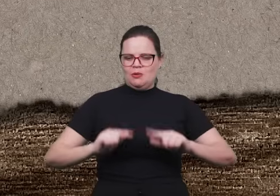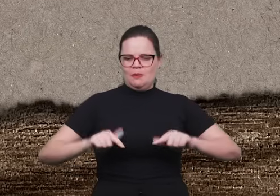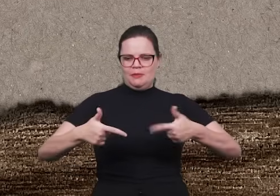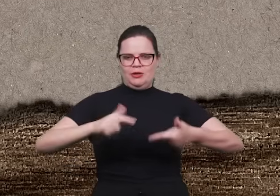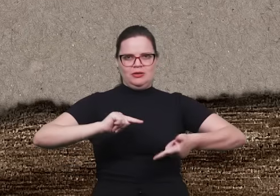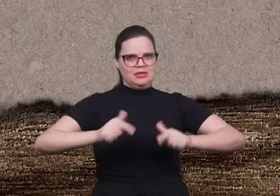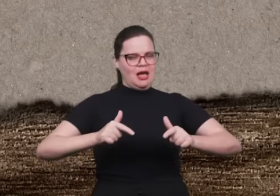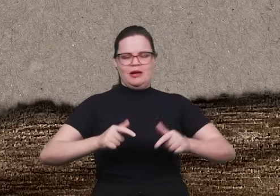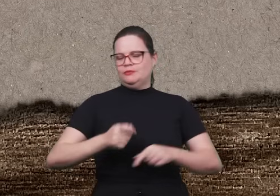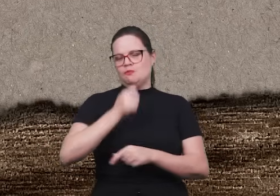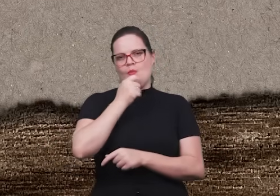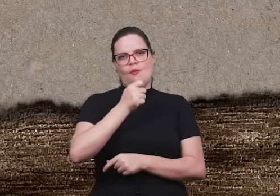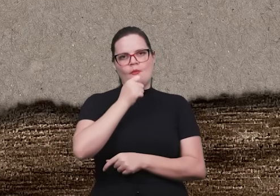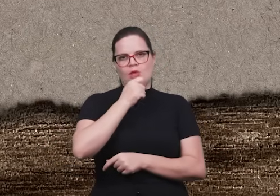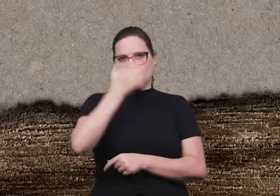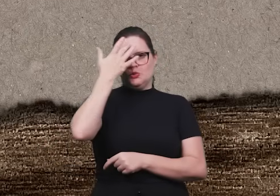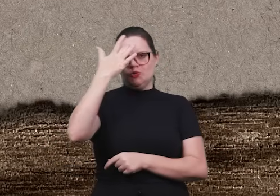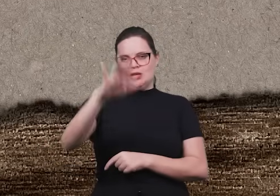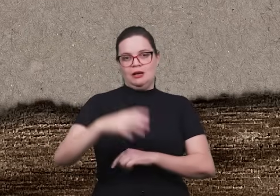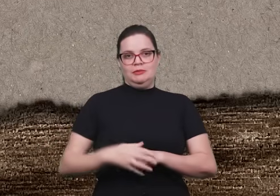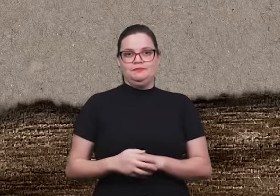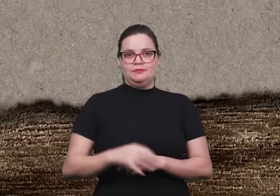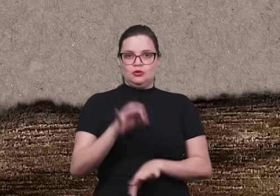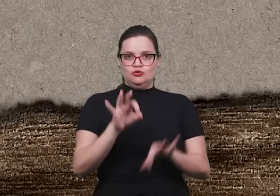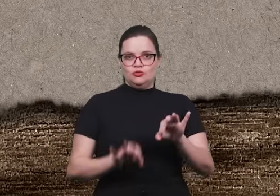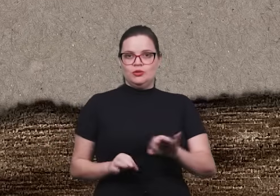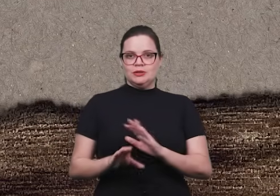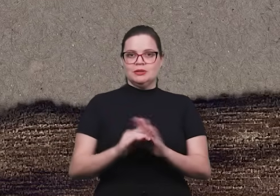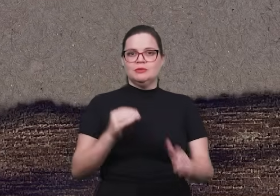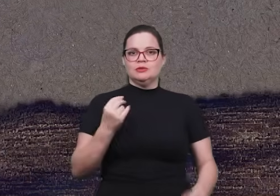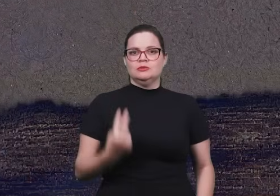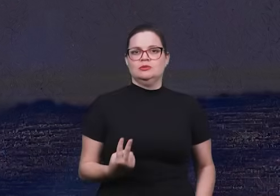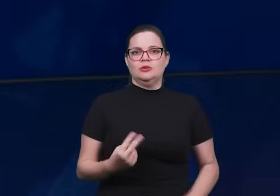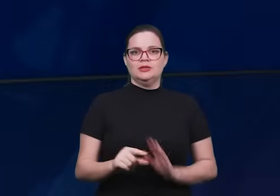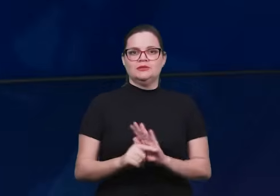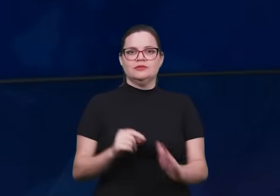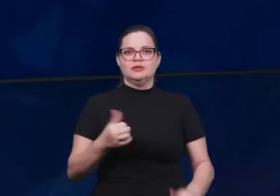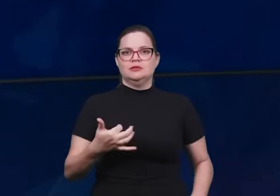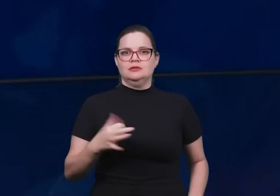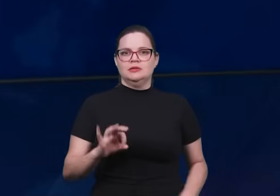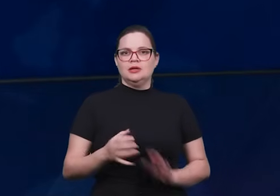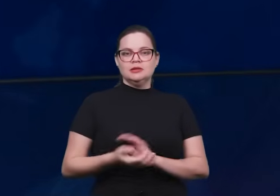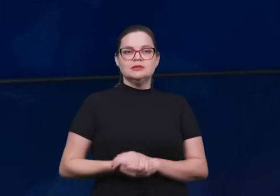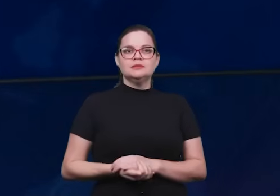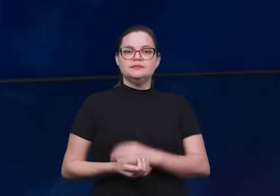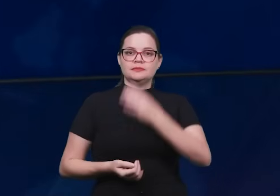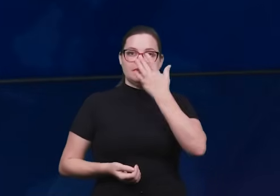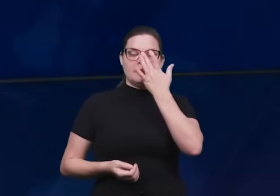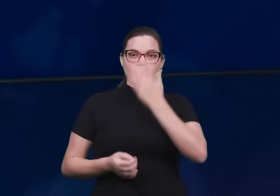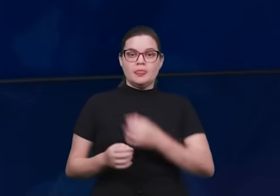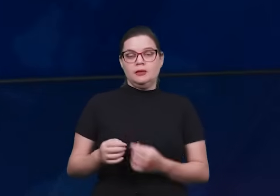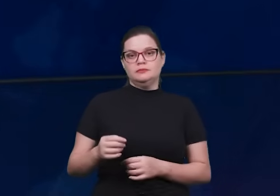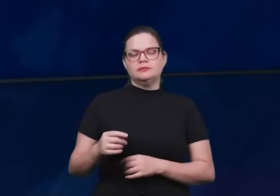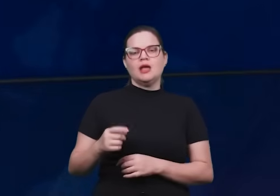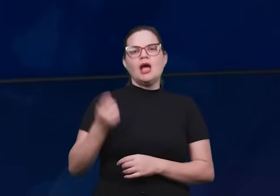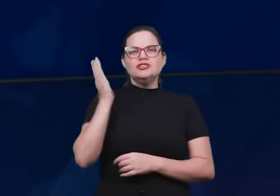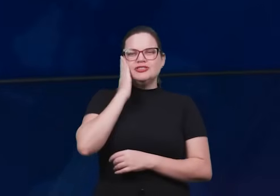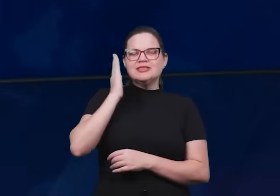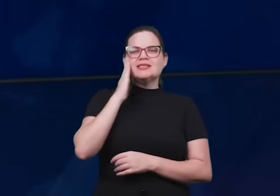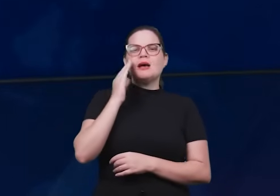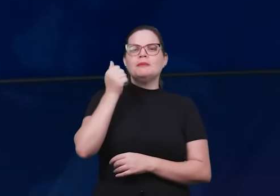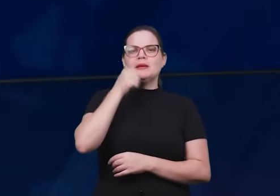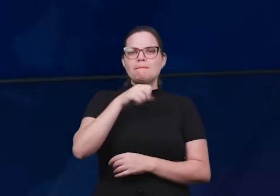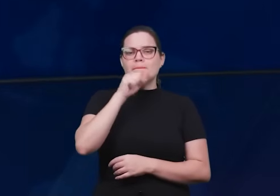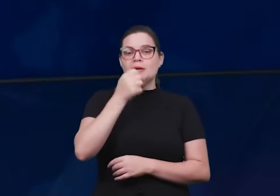2, versículo 10. É uma obrigação natural ou propriamente natural dos pais